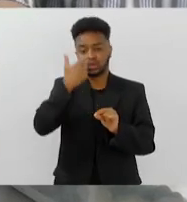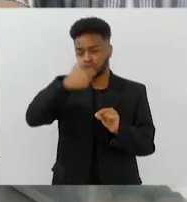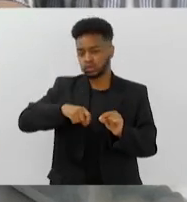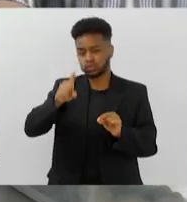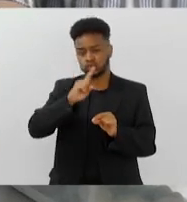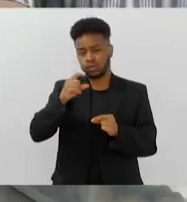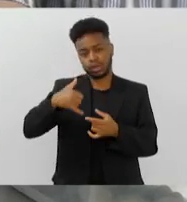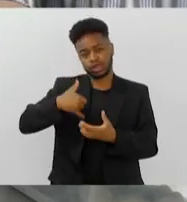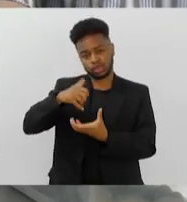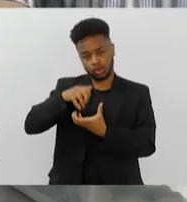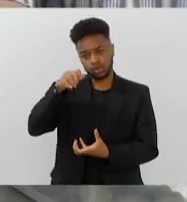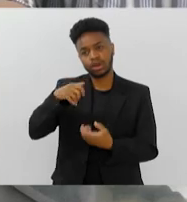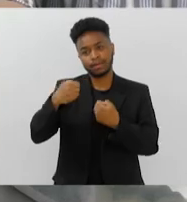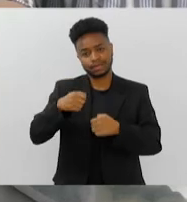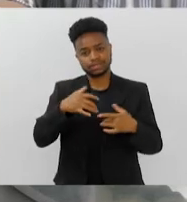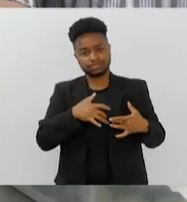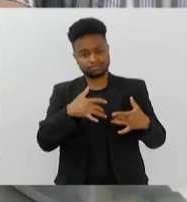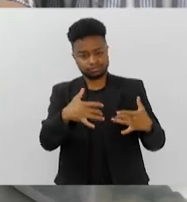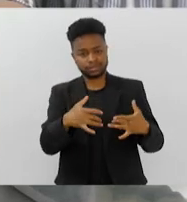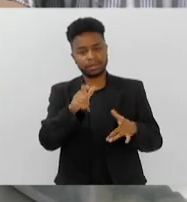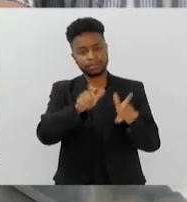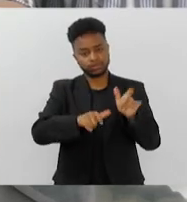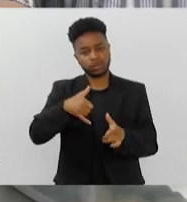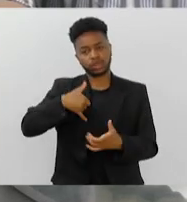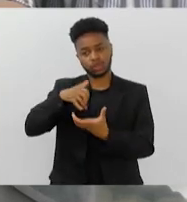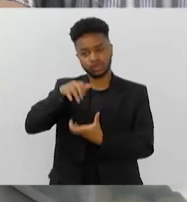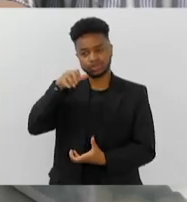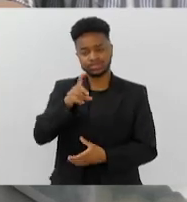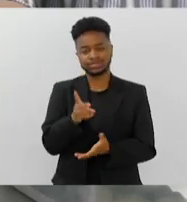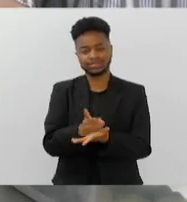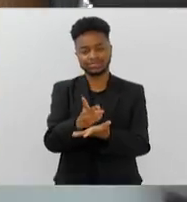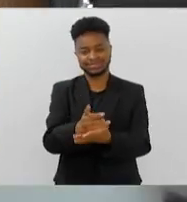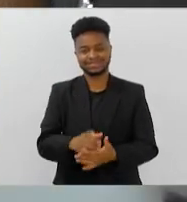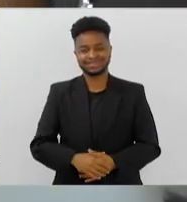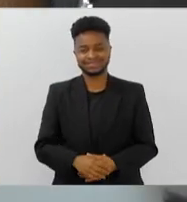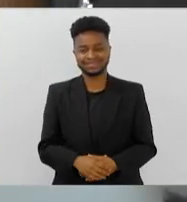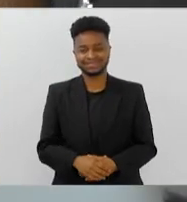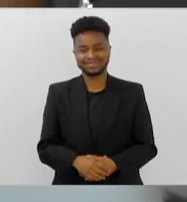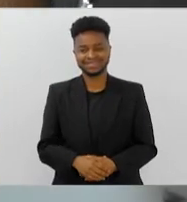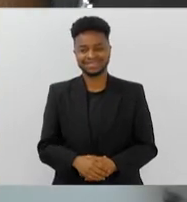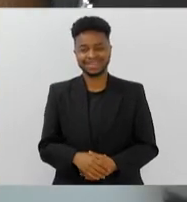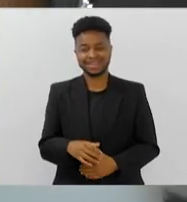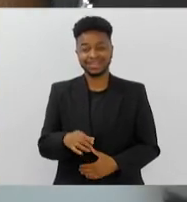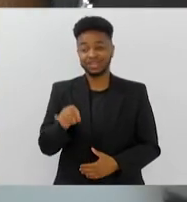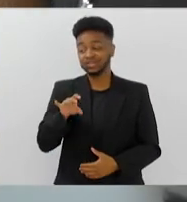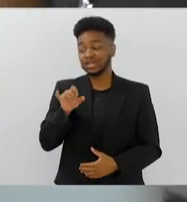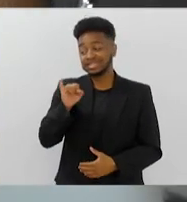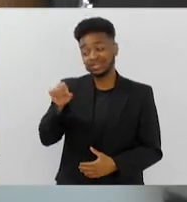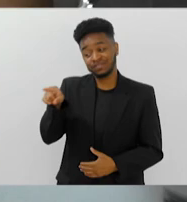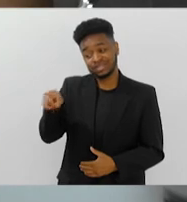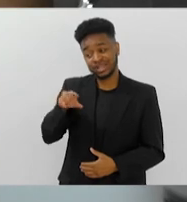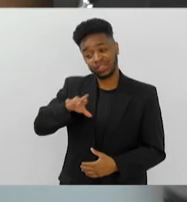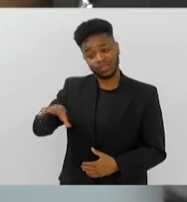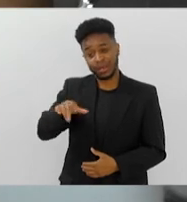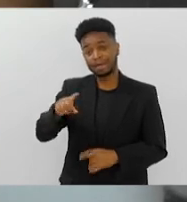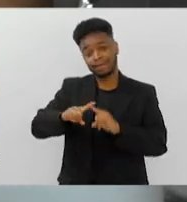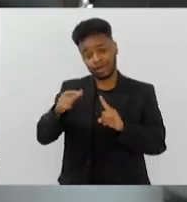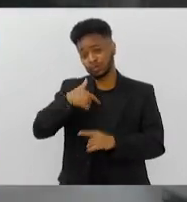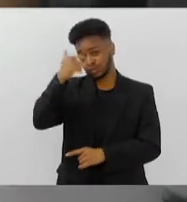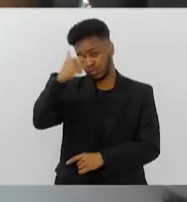devemos estar solidários com os idosos sempre. Só se Vossa Excelência não é idoso, porque eu o sou.